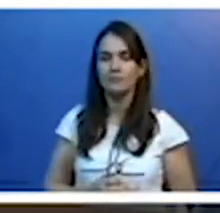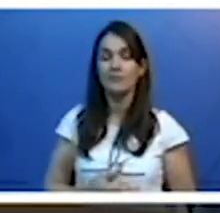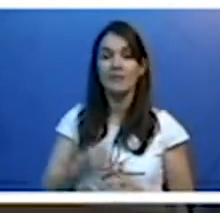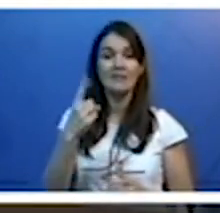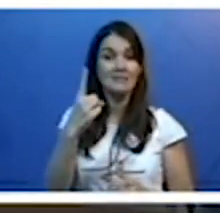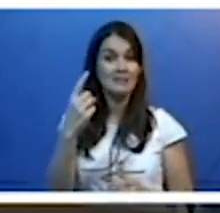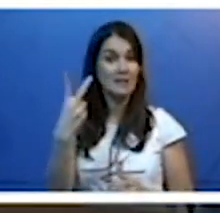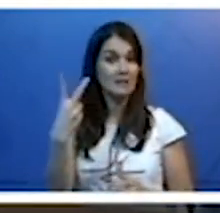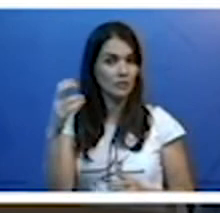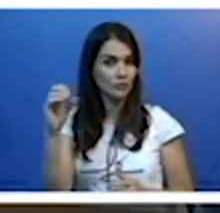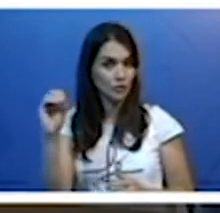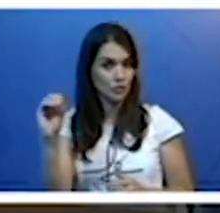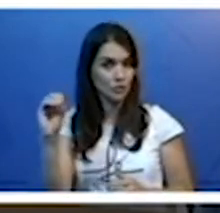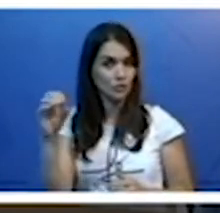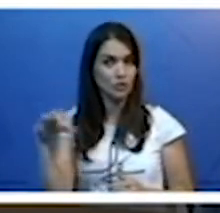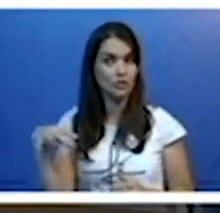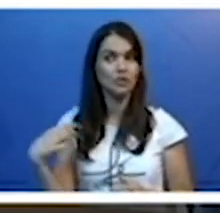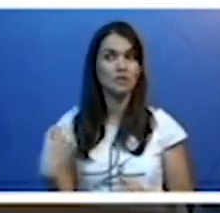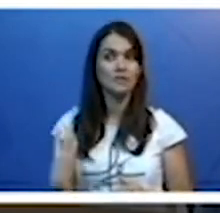123,